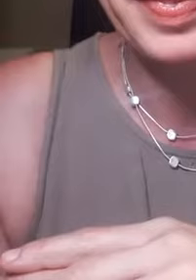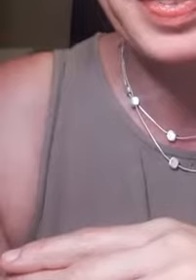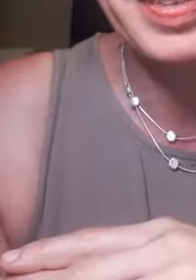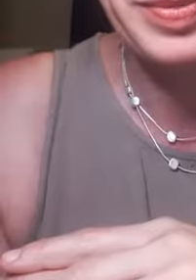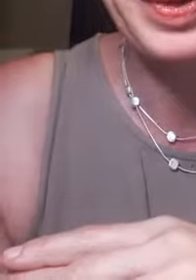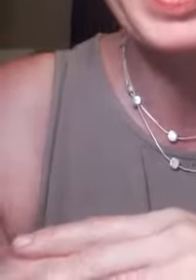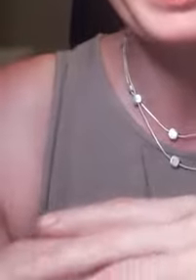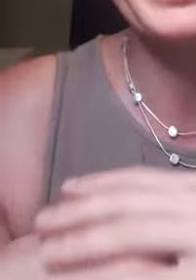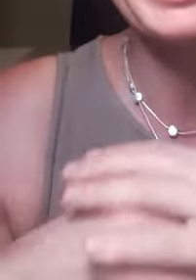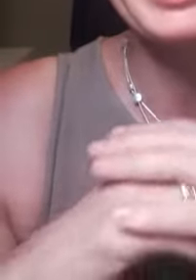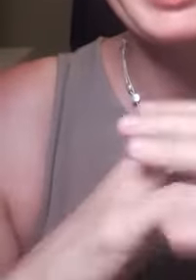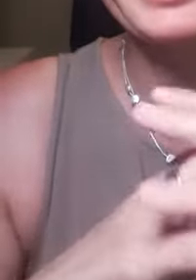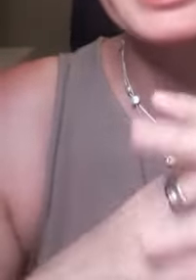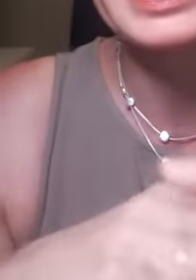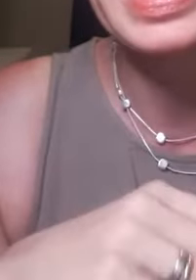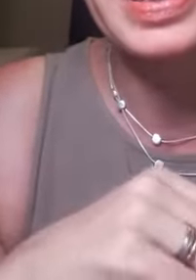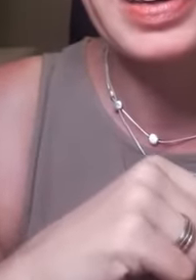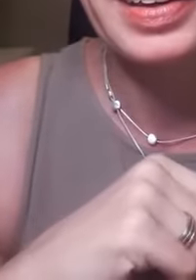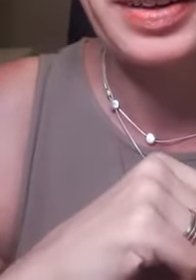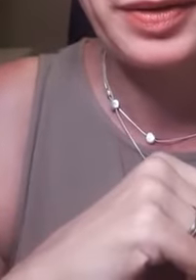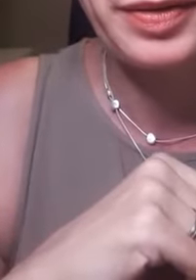Olá, boa noite.